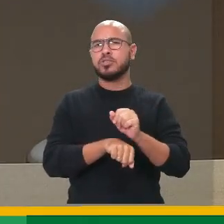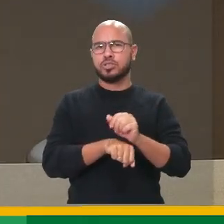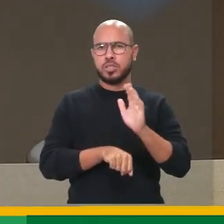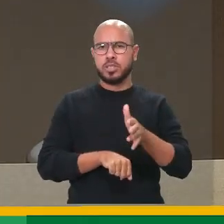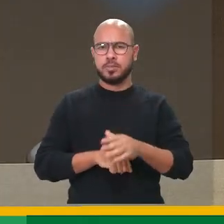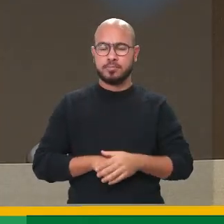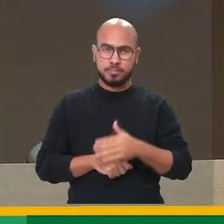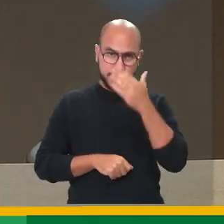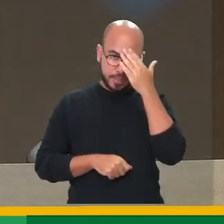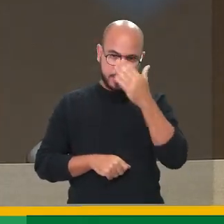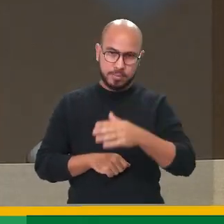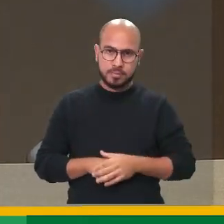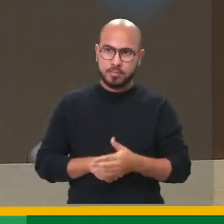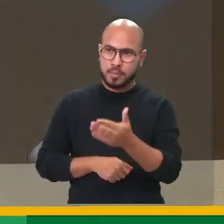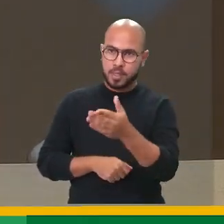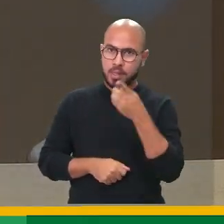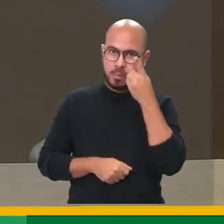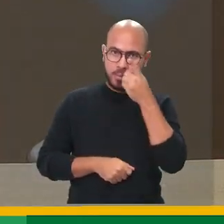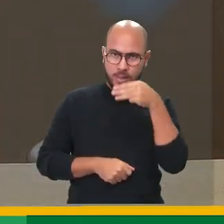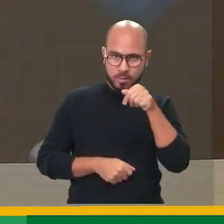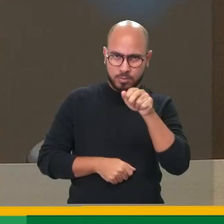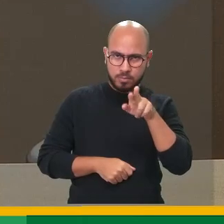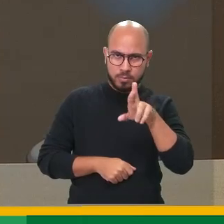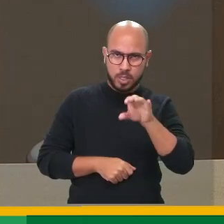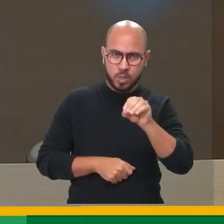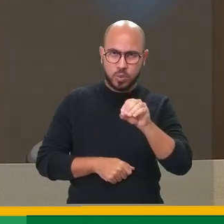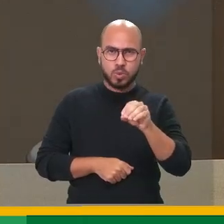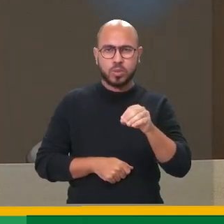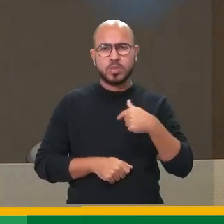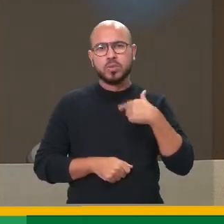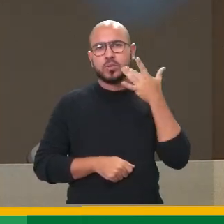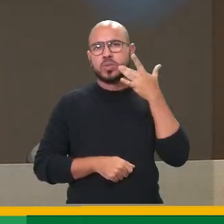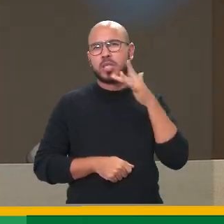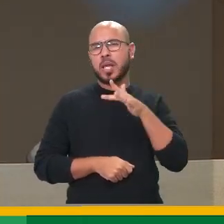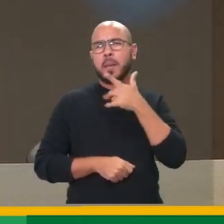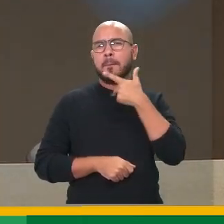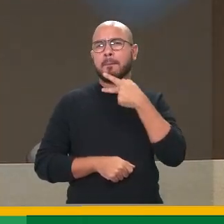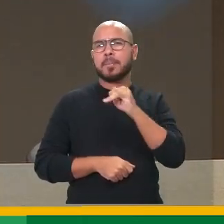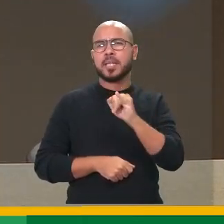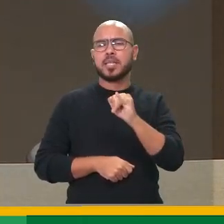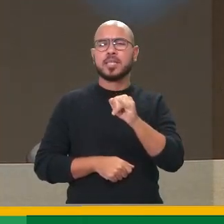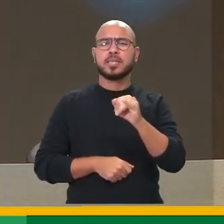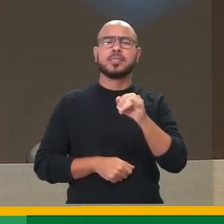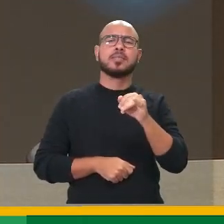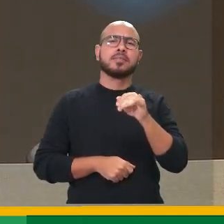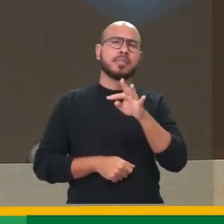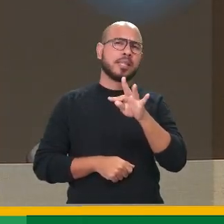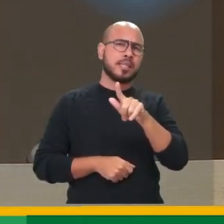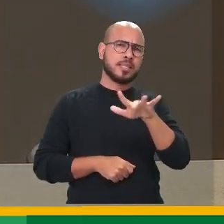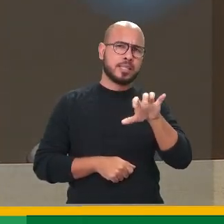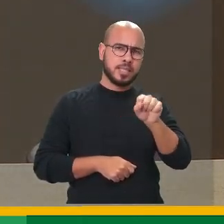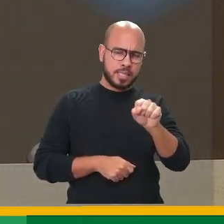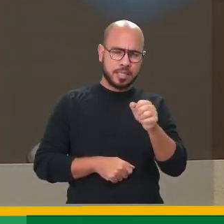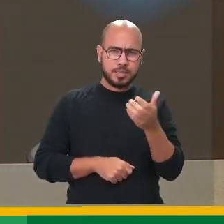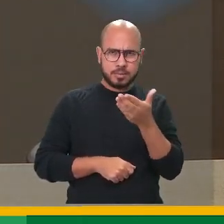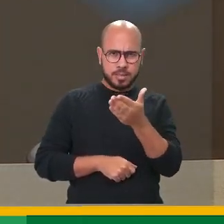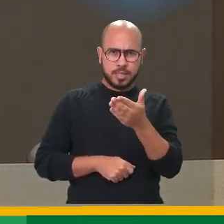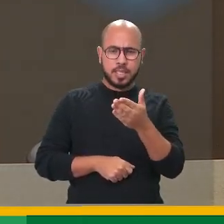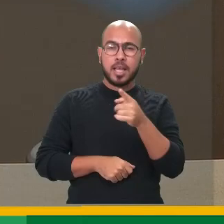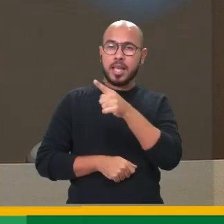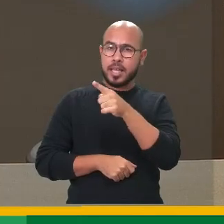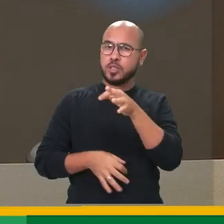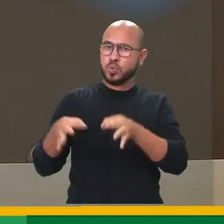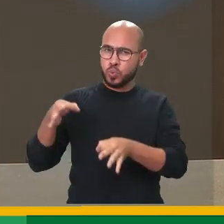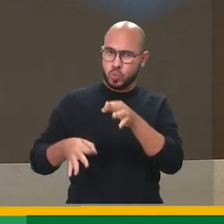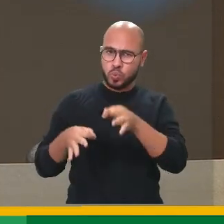Deputado Mauro eu não sei o pai do thalos Barreto grande amigo do meu avô Dr Barreto né Juiz de Direito e